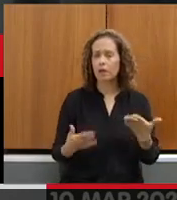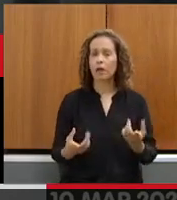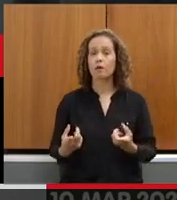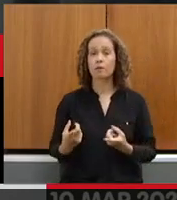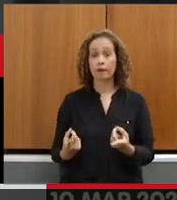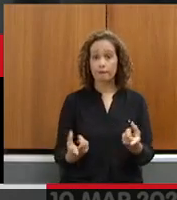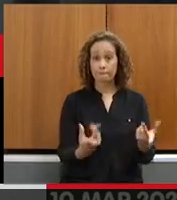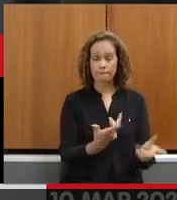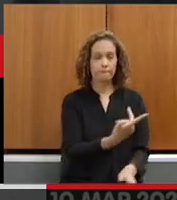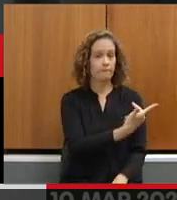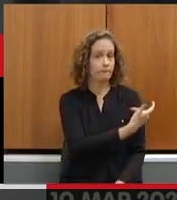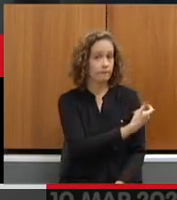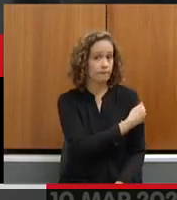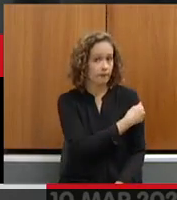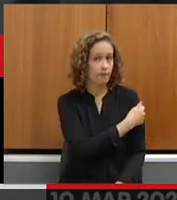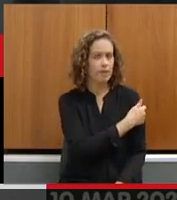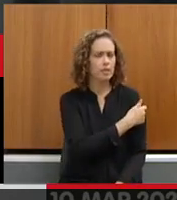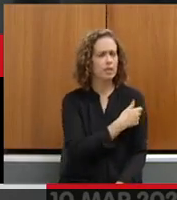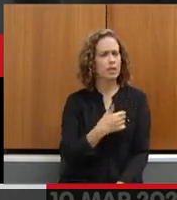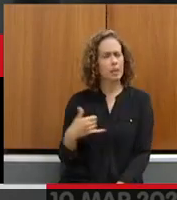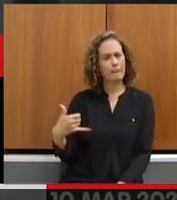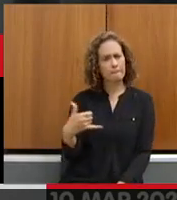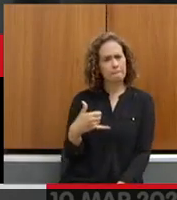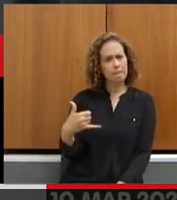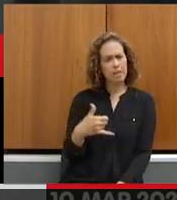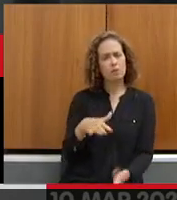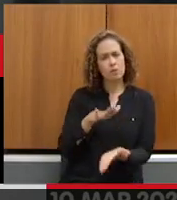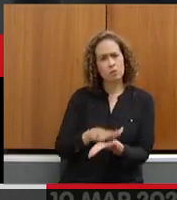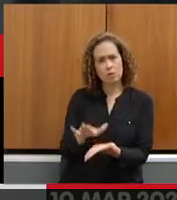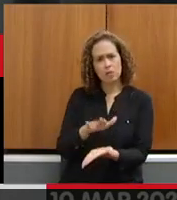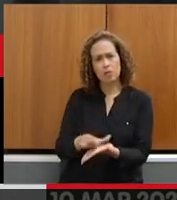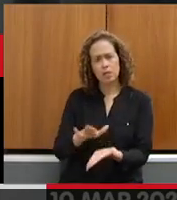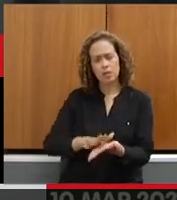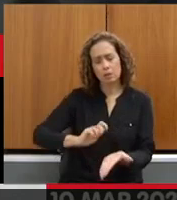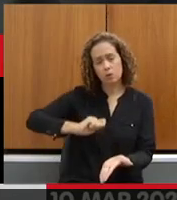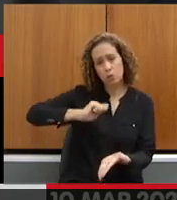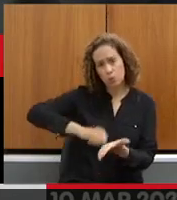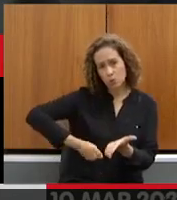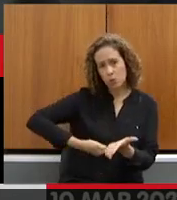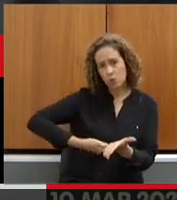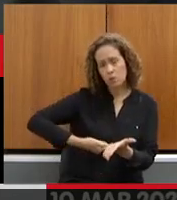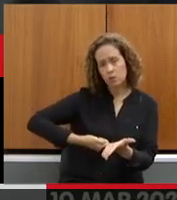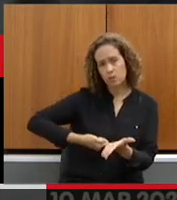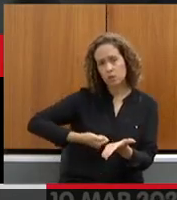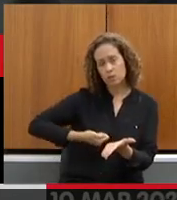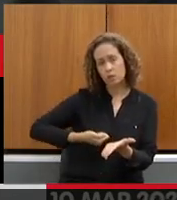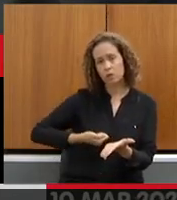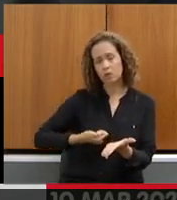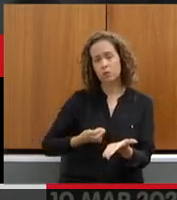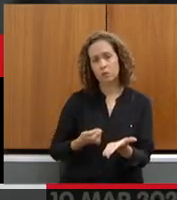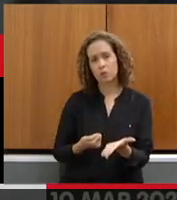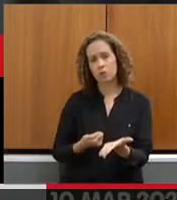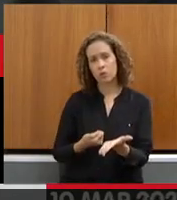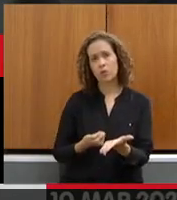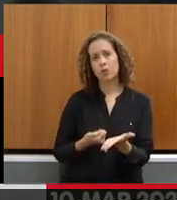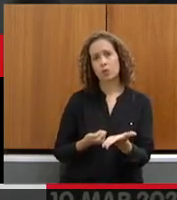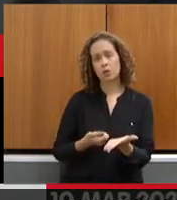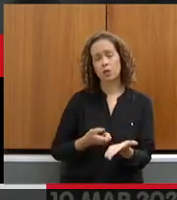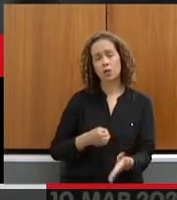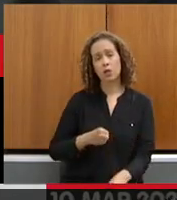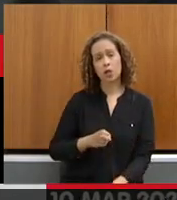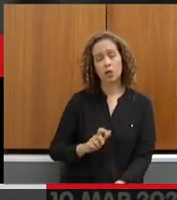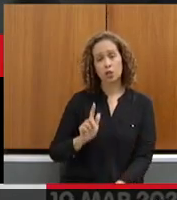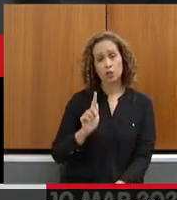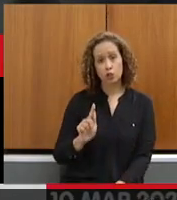venda das vacinas menos o que se gasta no contrato com a com a Jéssica